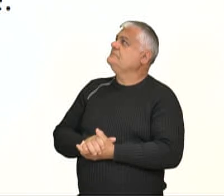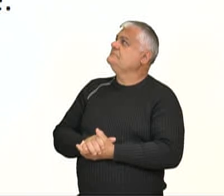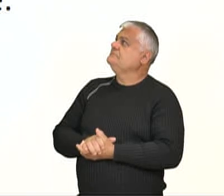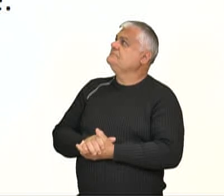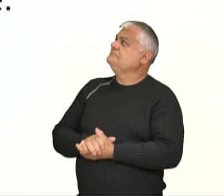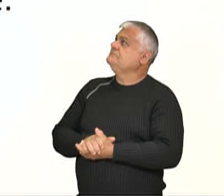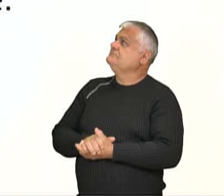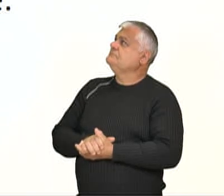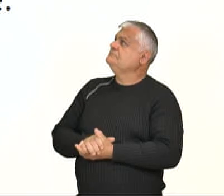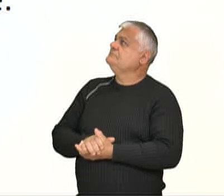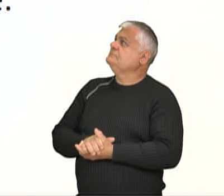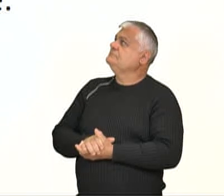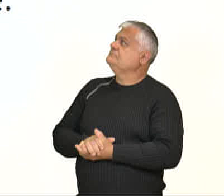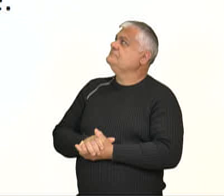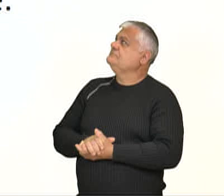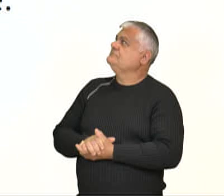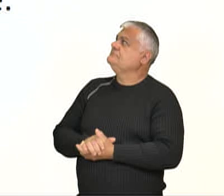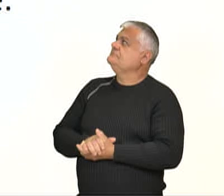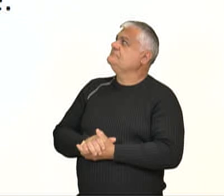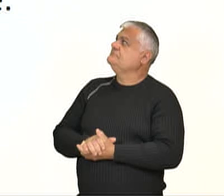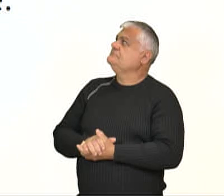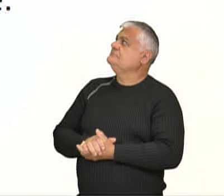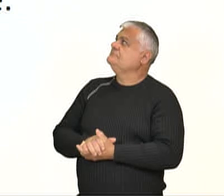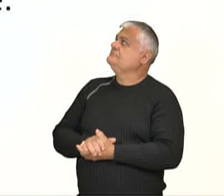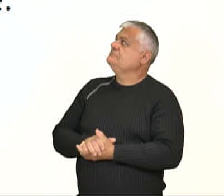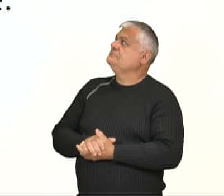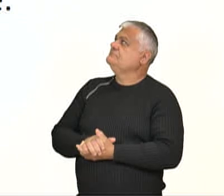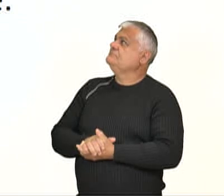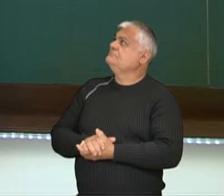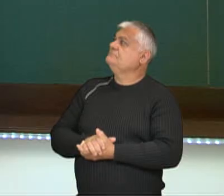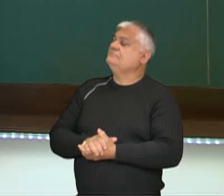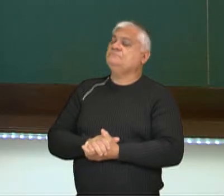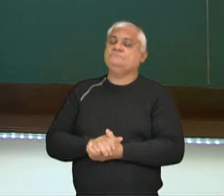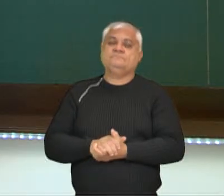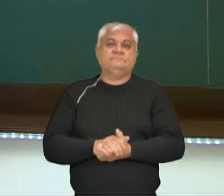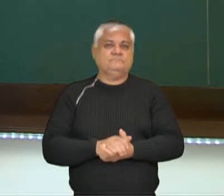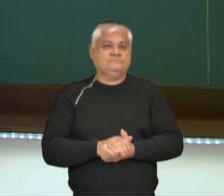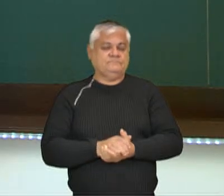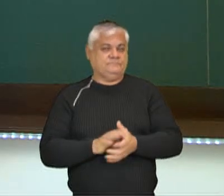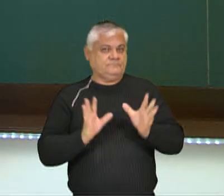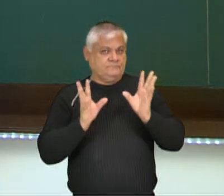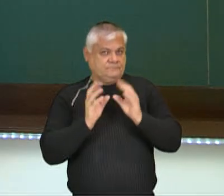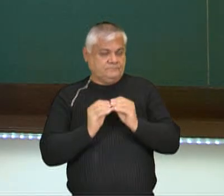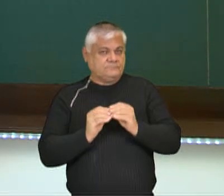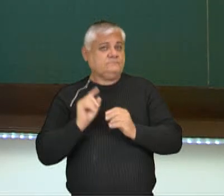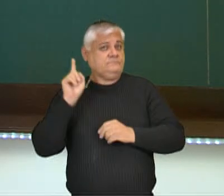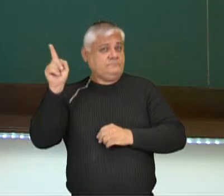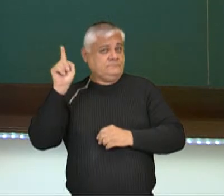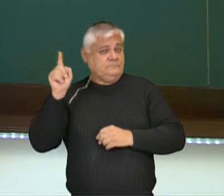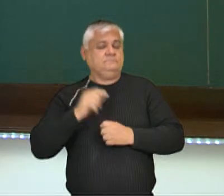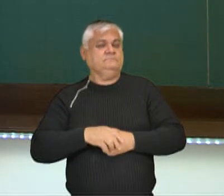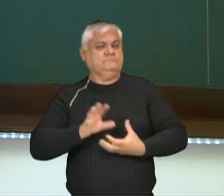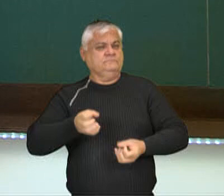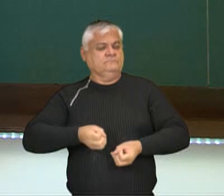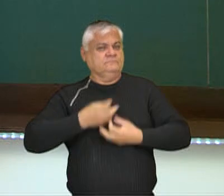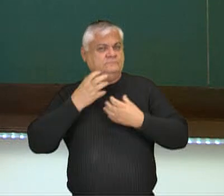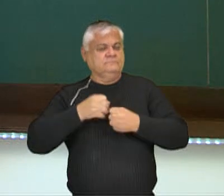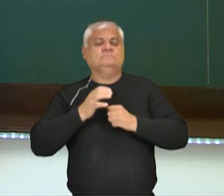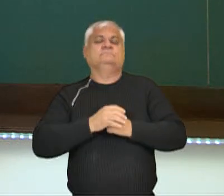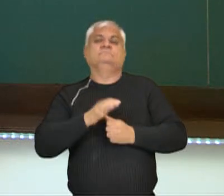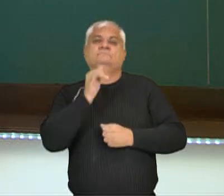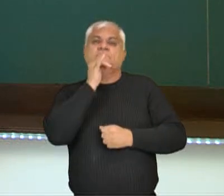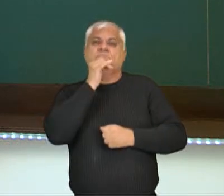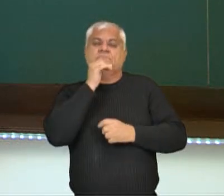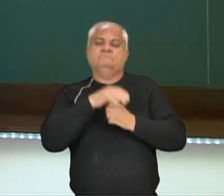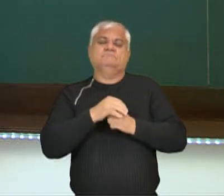longer had anything to do with me. Então, ela está dizendo ali que a segunda metade